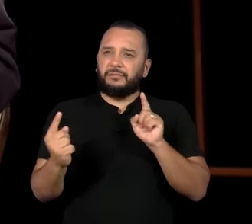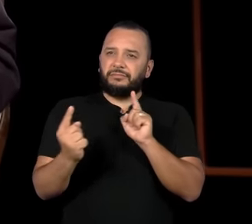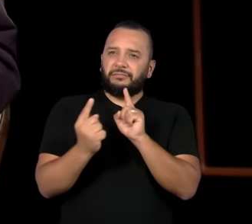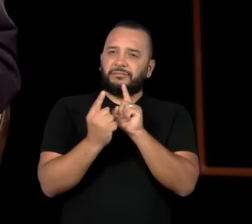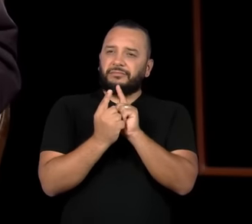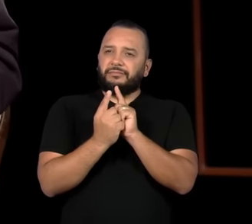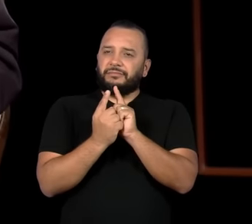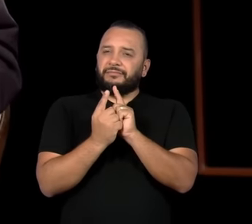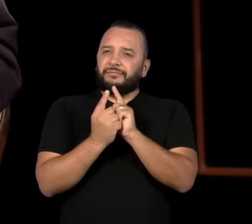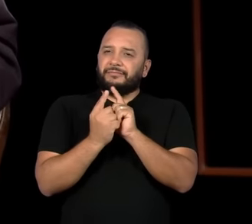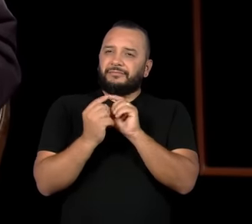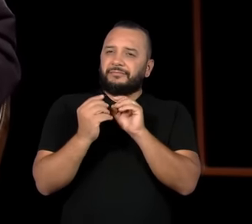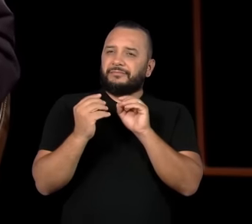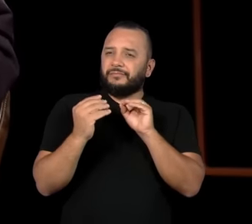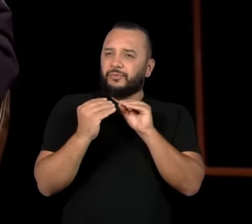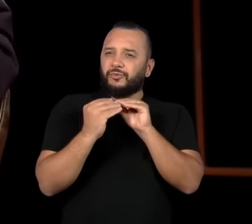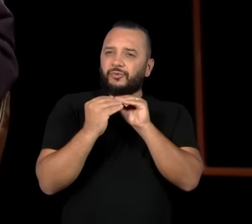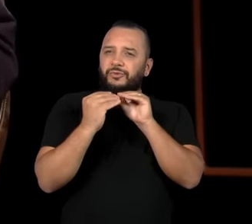ouvia a musiquinha.